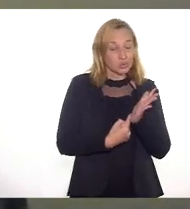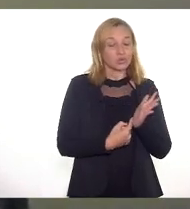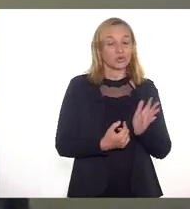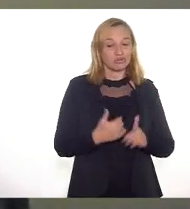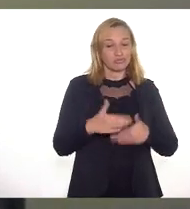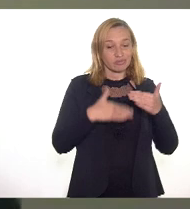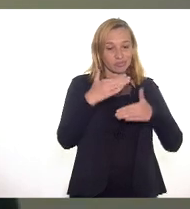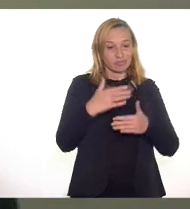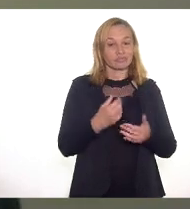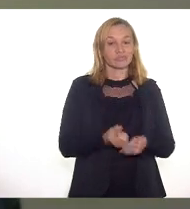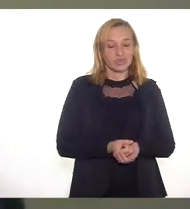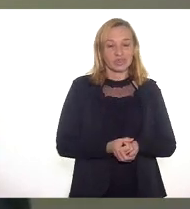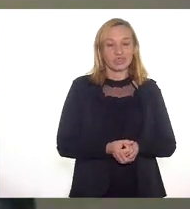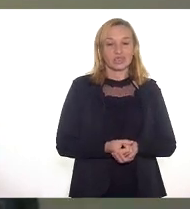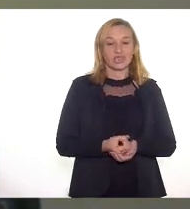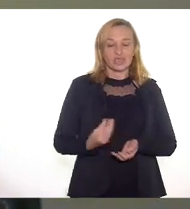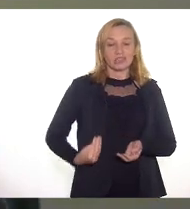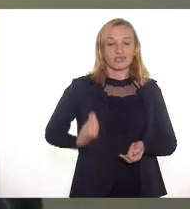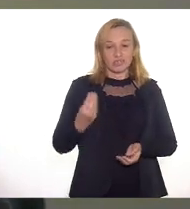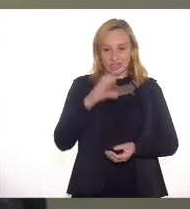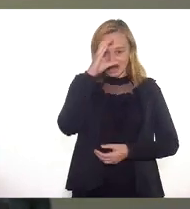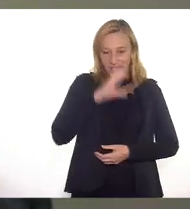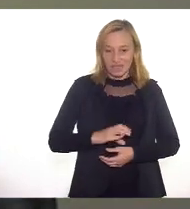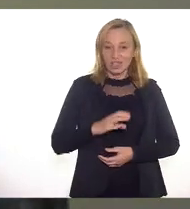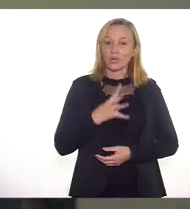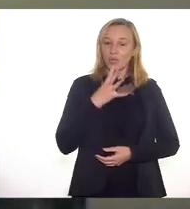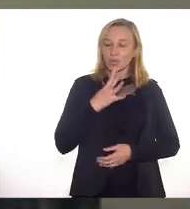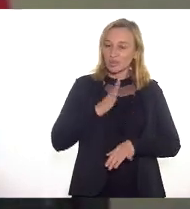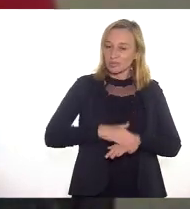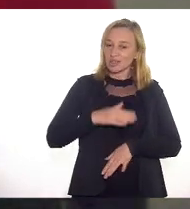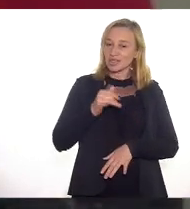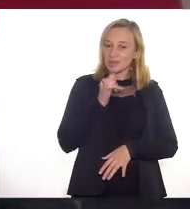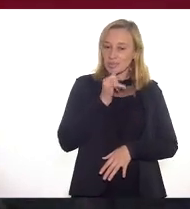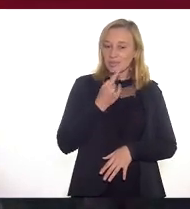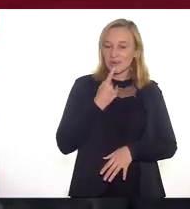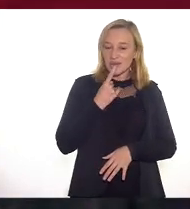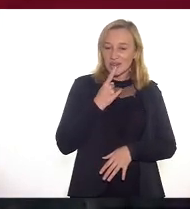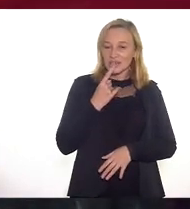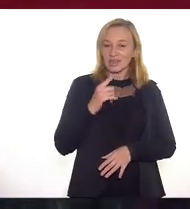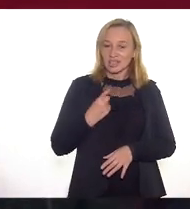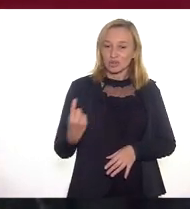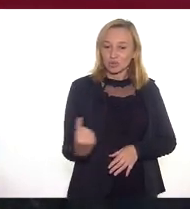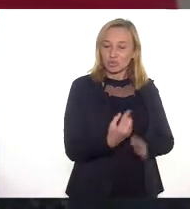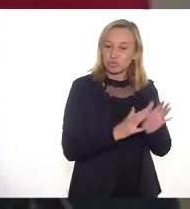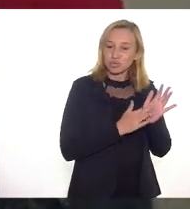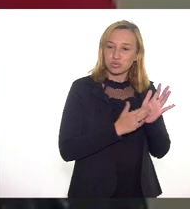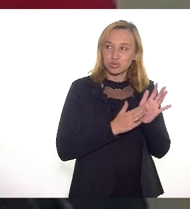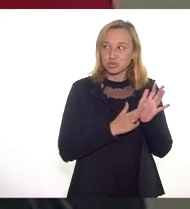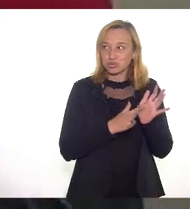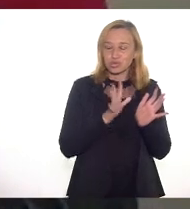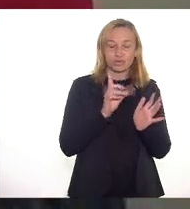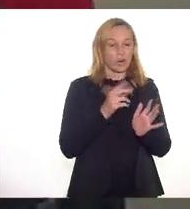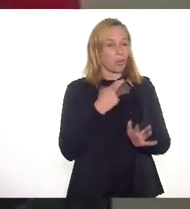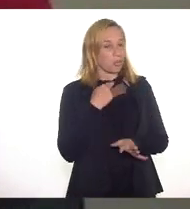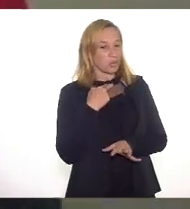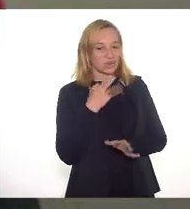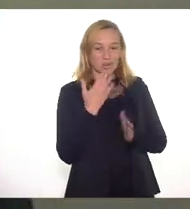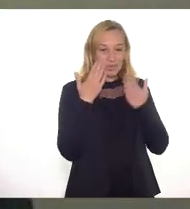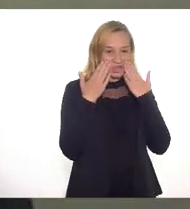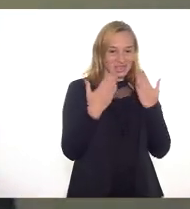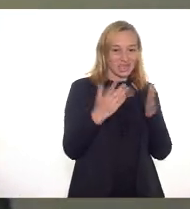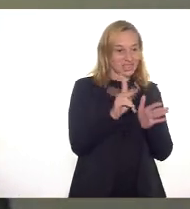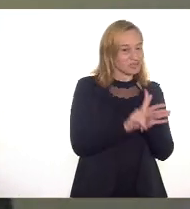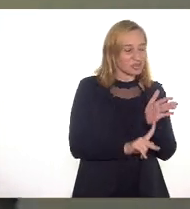a construção de uma vida cidadã. E conhecendo mais de perto as rodas de samba, não podia deixar de apresentar